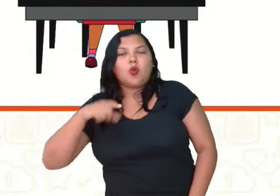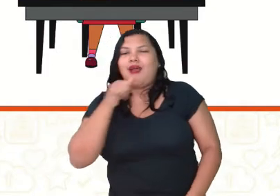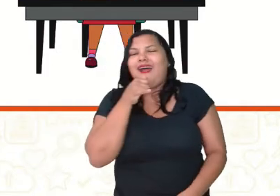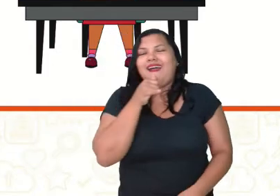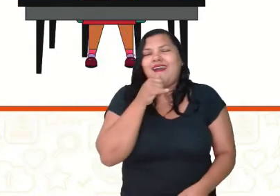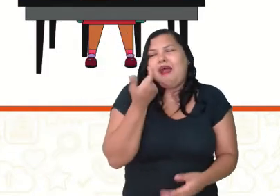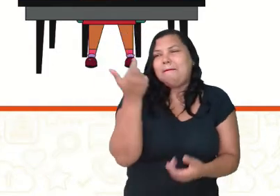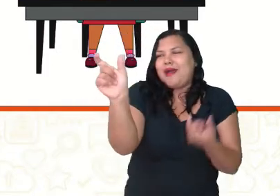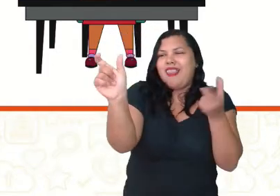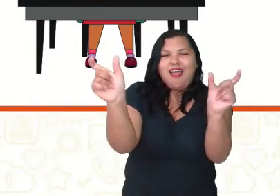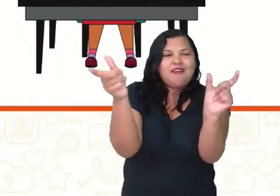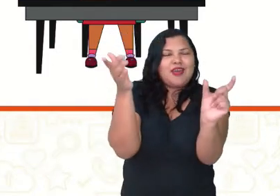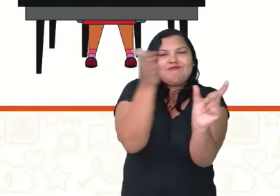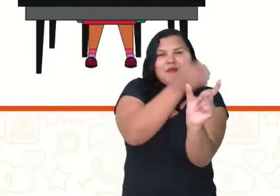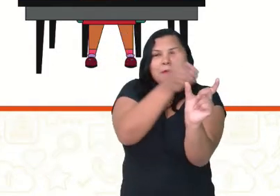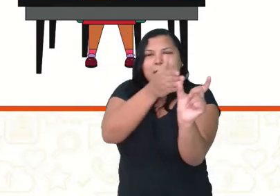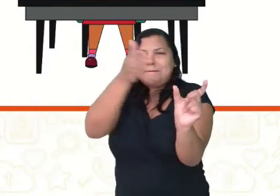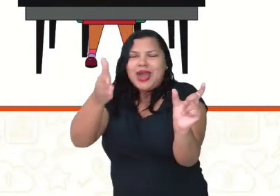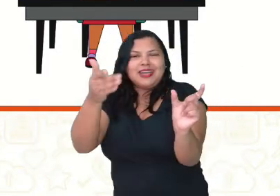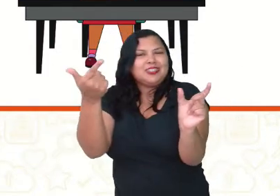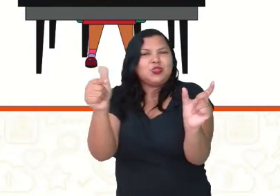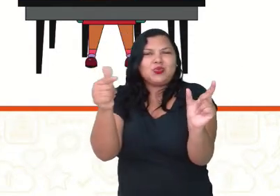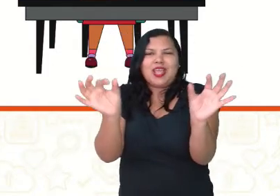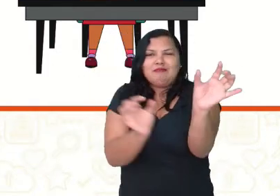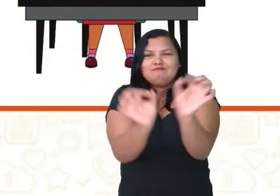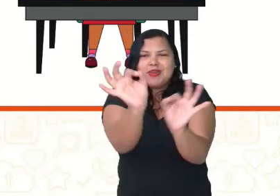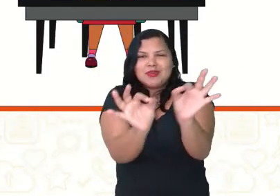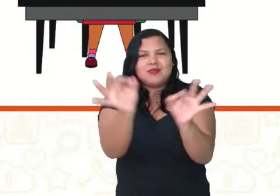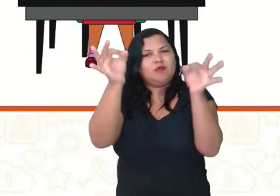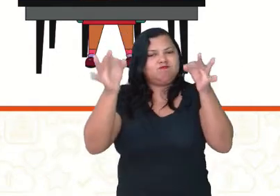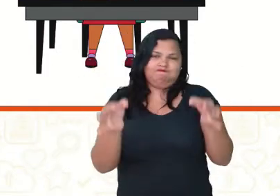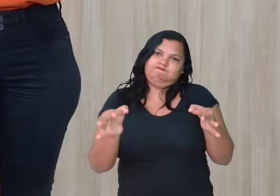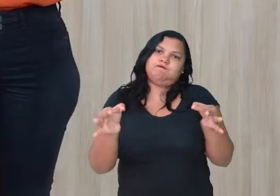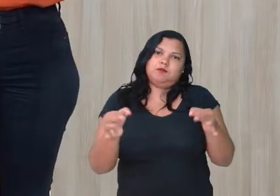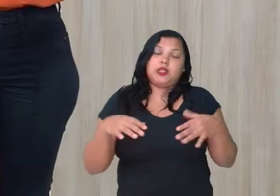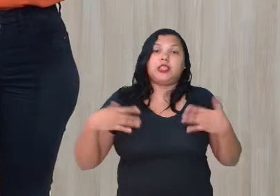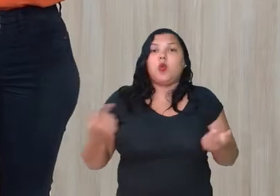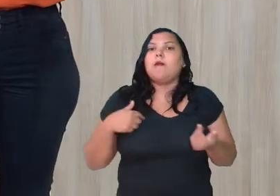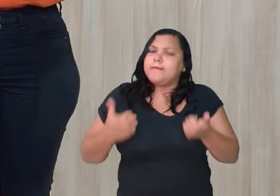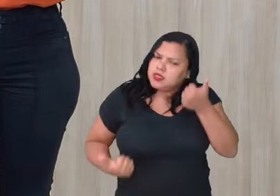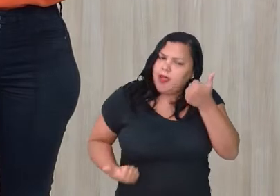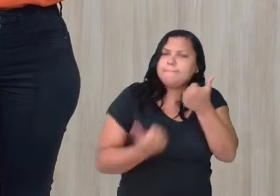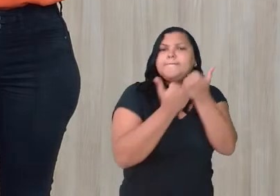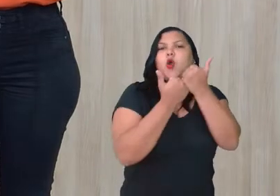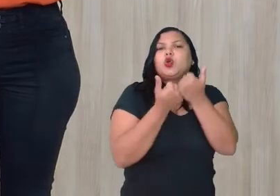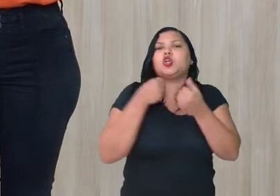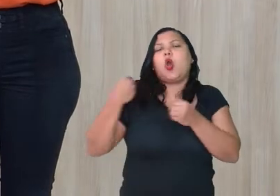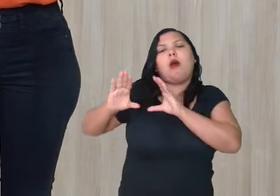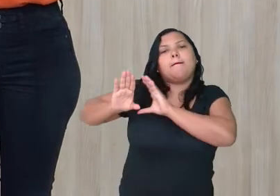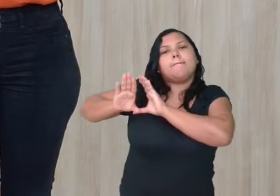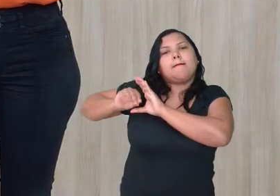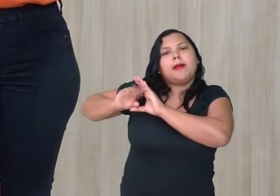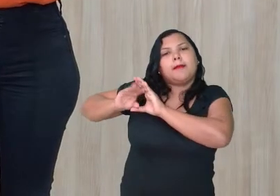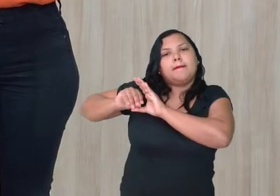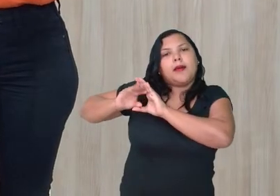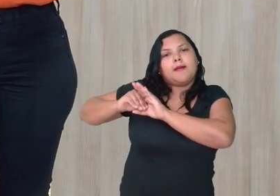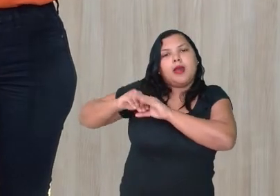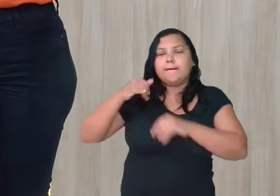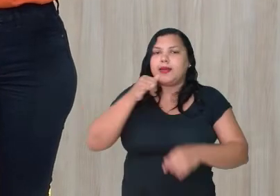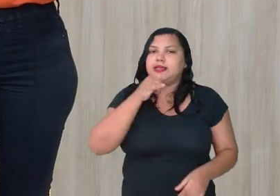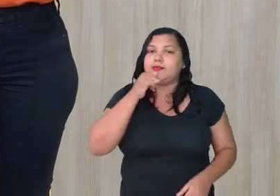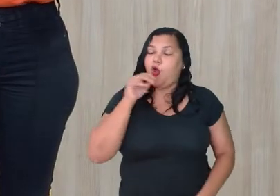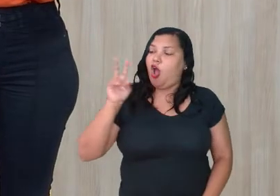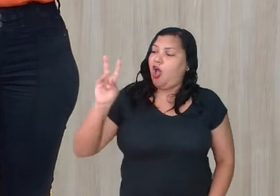separadas. E aí eles precisam de apoio na oralidade. Então, eles registram a palavra de acordo com como eles escutam. Então,